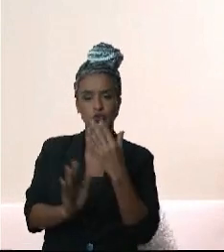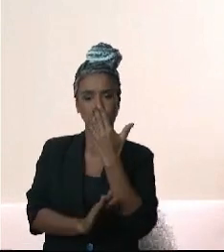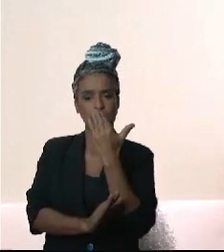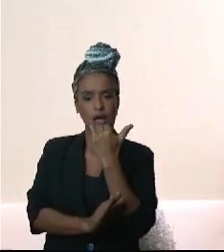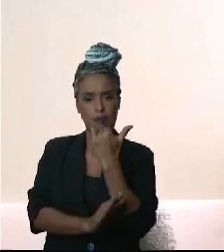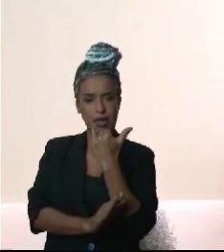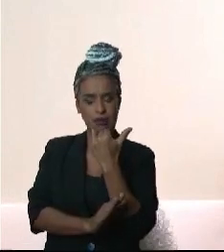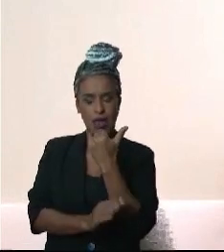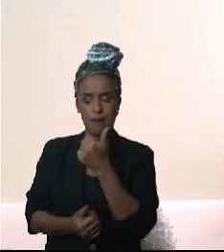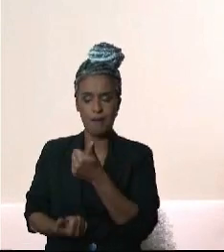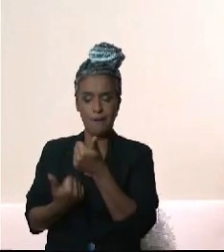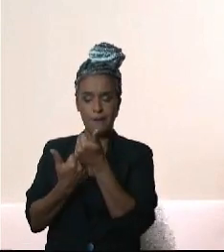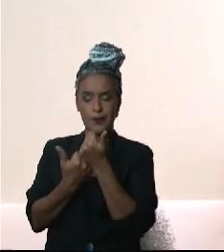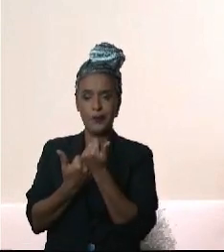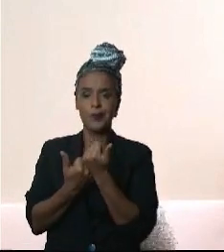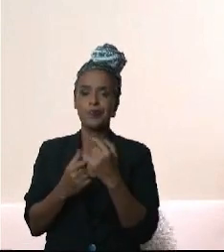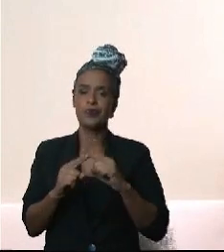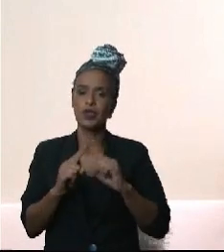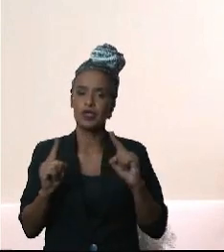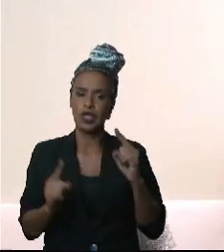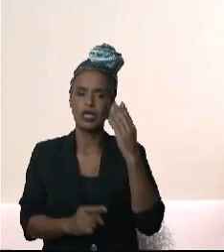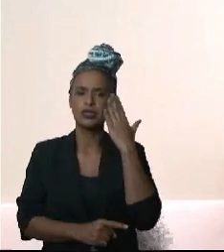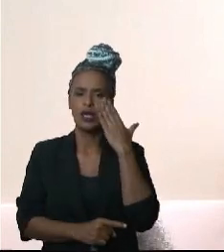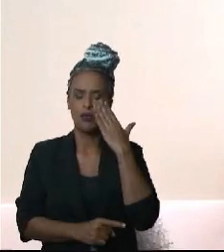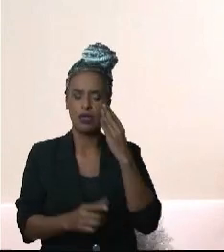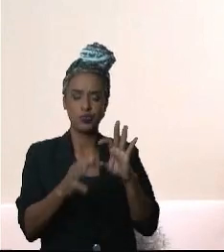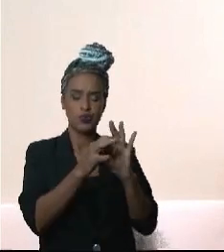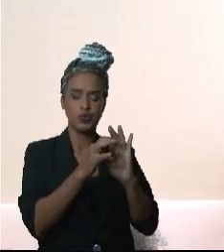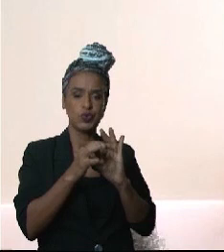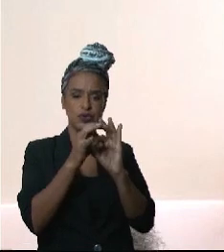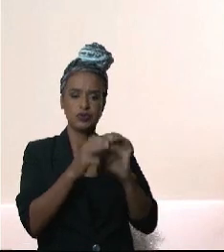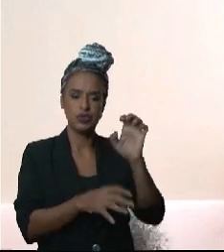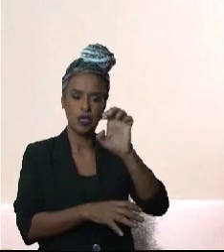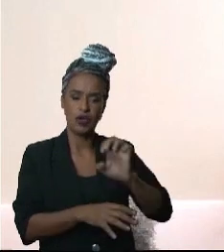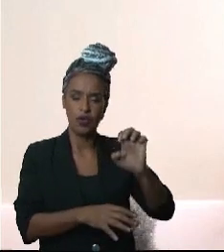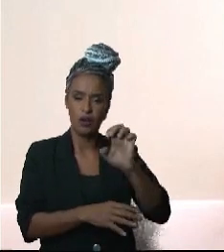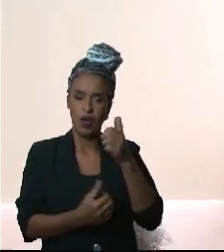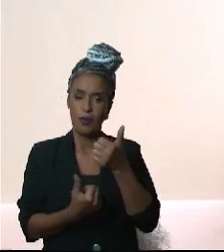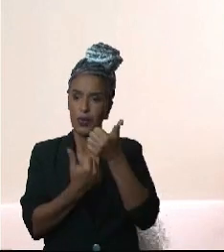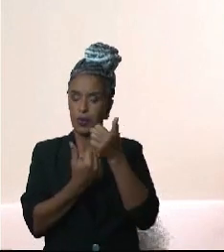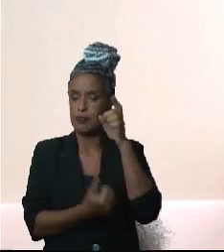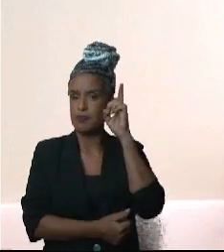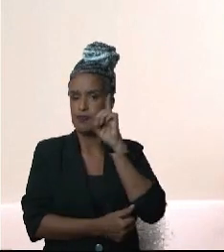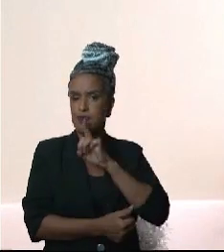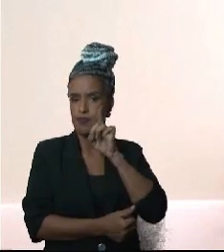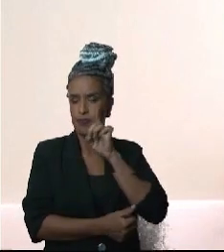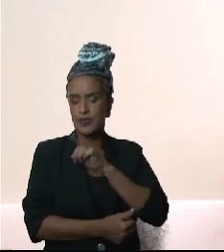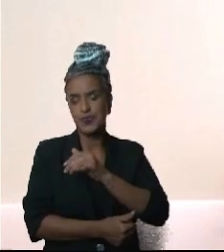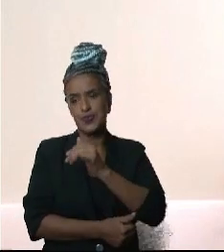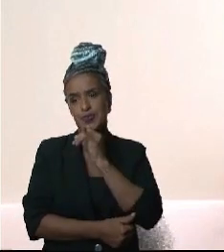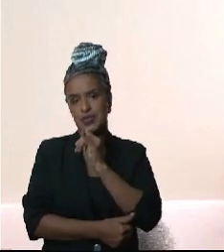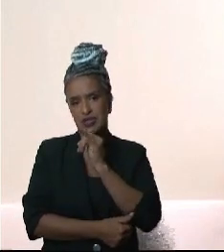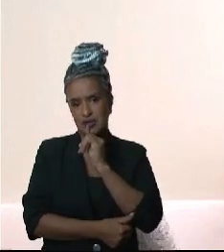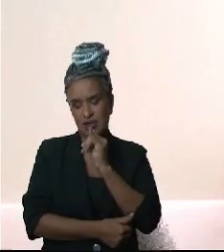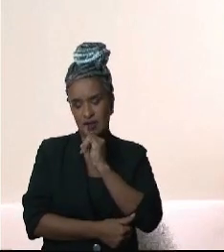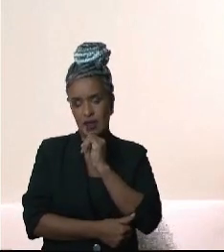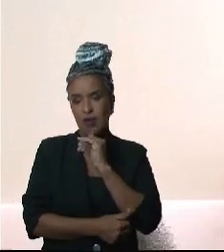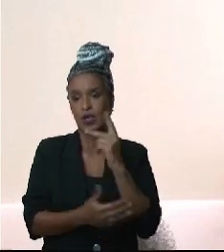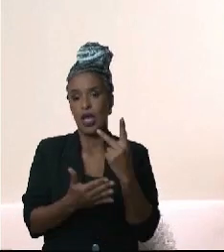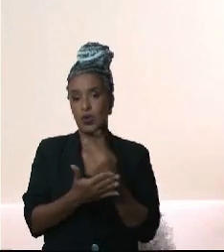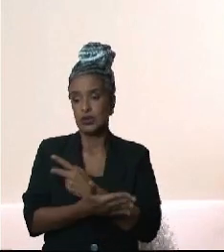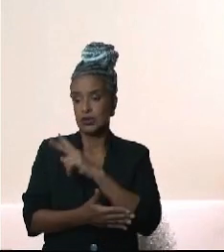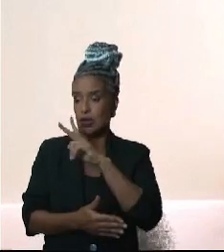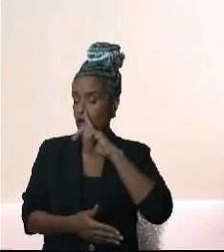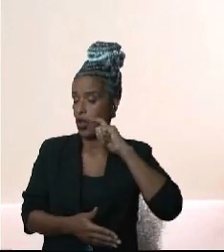alimentar. Como nós estamos fazendo na União Europeia, como nós cooperamos com as Nações Unidas? Bom, para dar um exemplo, por exemplo, no caso da